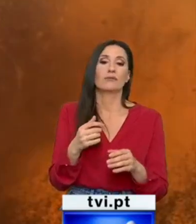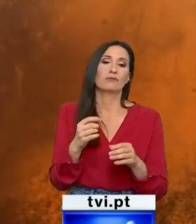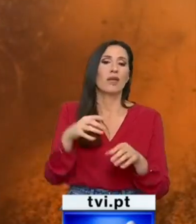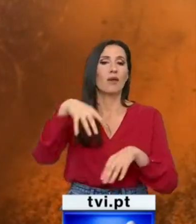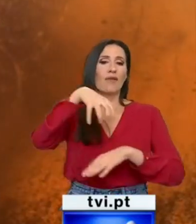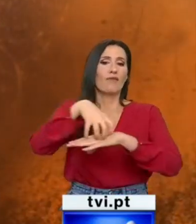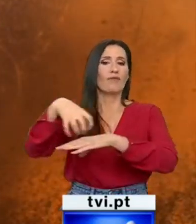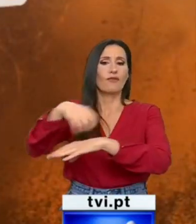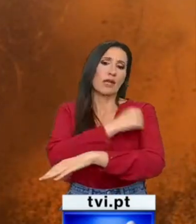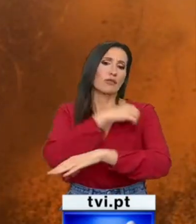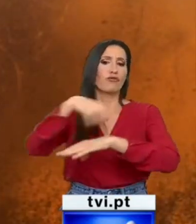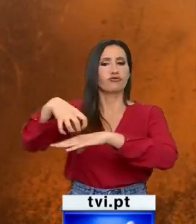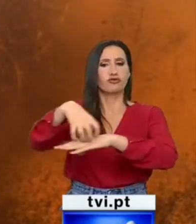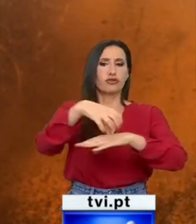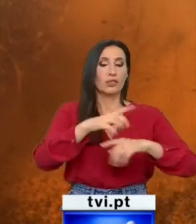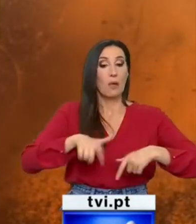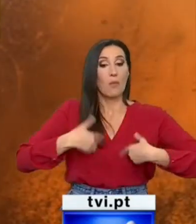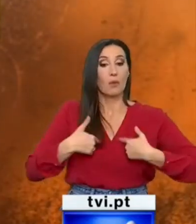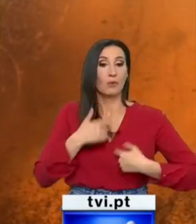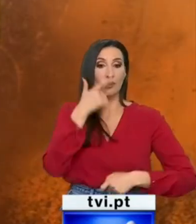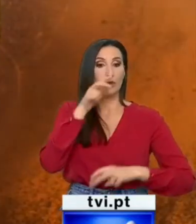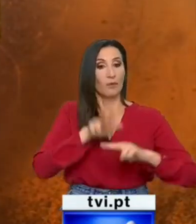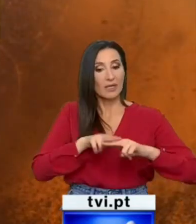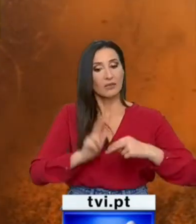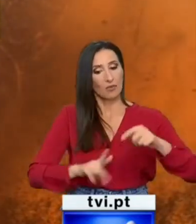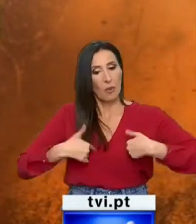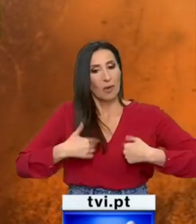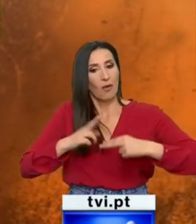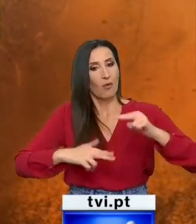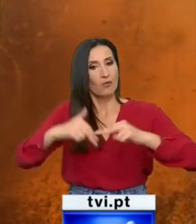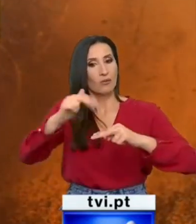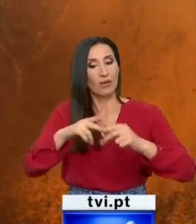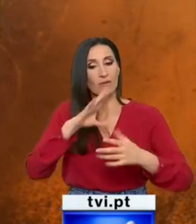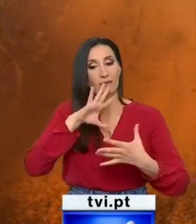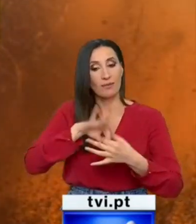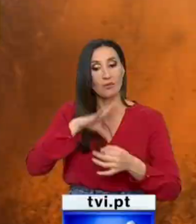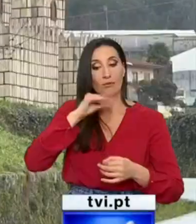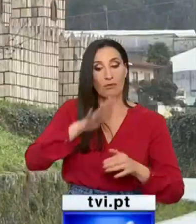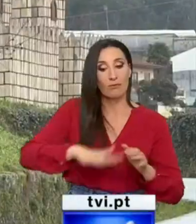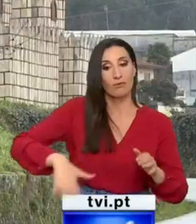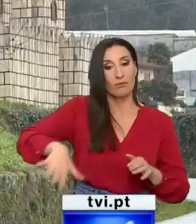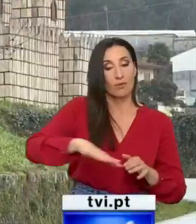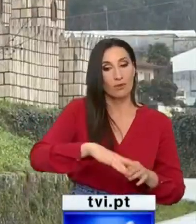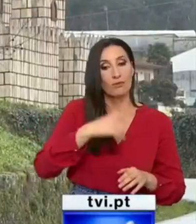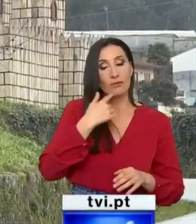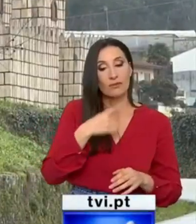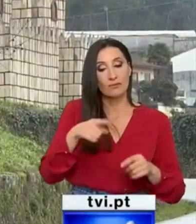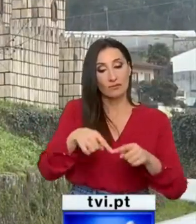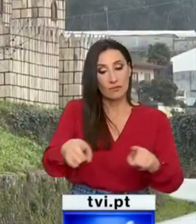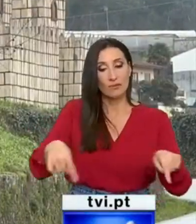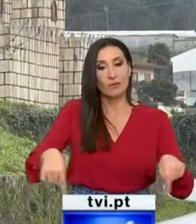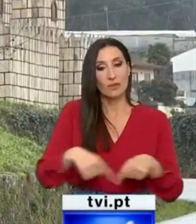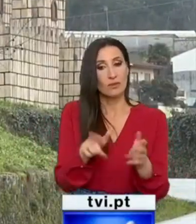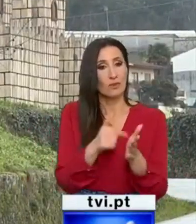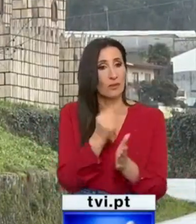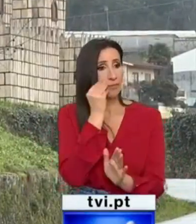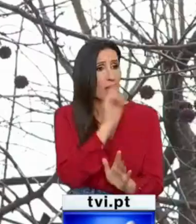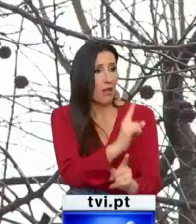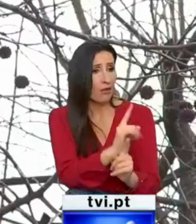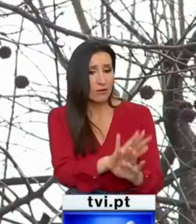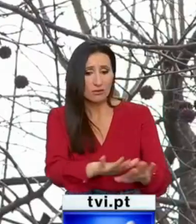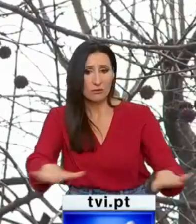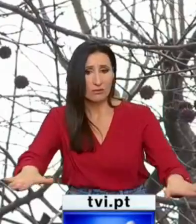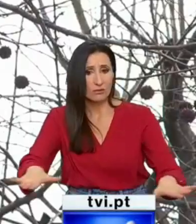vivendas construídas pelos próprios reclusos e, em relação ao terreno, João Torres garante à TVI que o espaço sempre foi este,